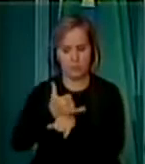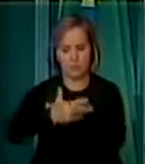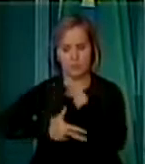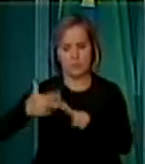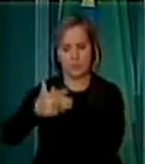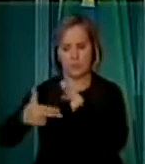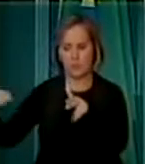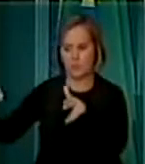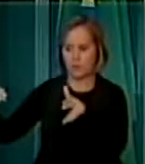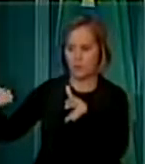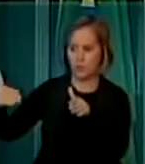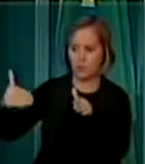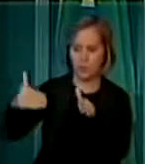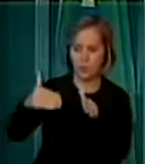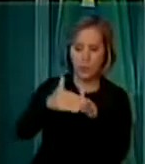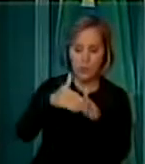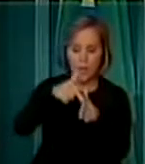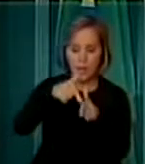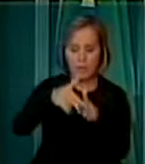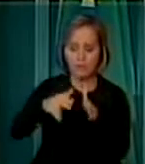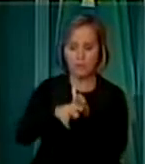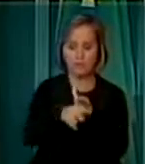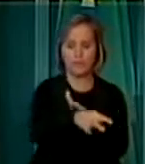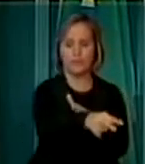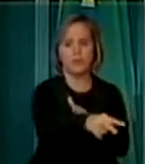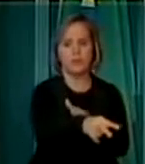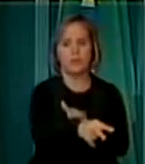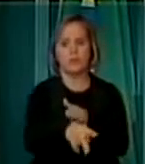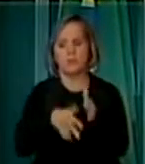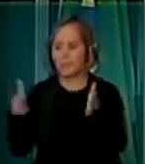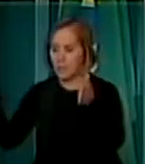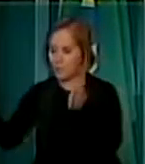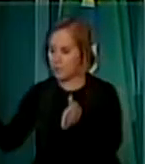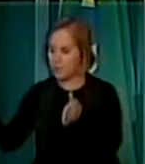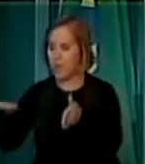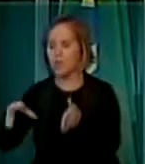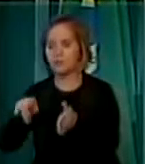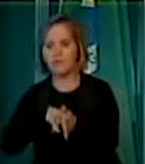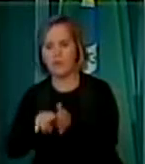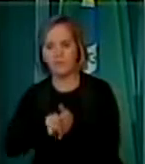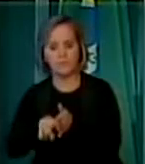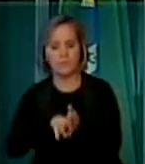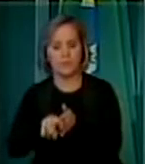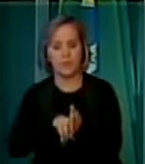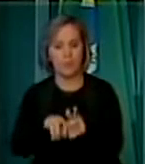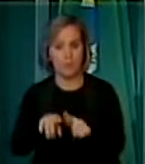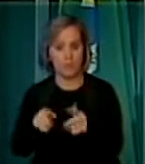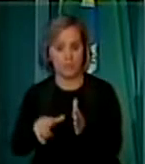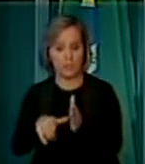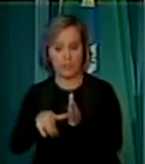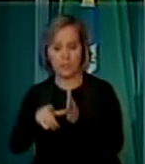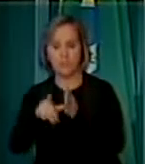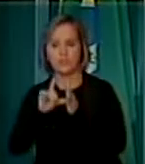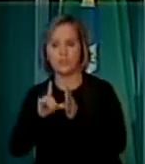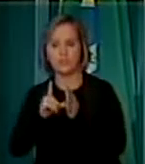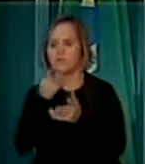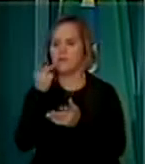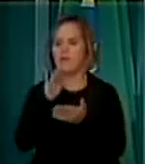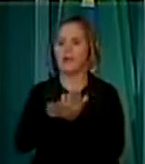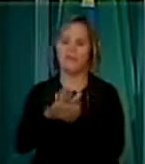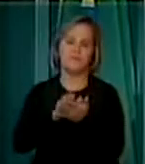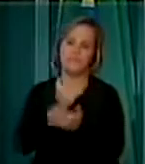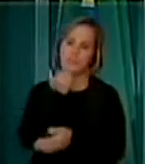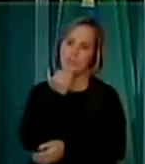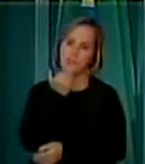descarrilhamento. O senhor João Gouveia ressaltou ainda que nada pode ser dito sem a apuração dos fatos.